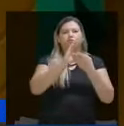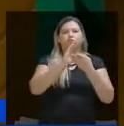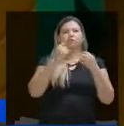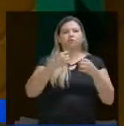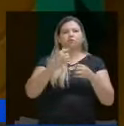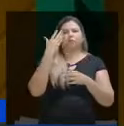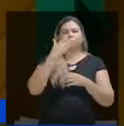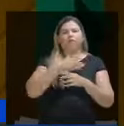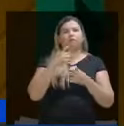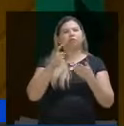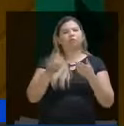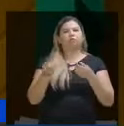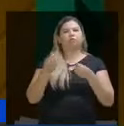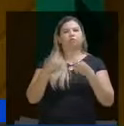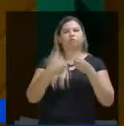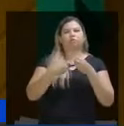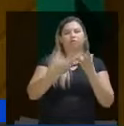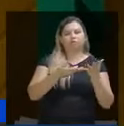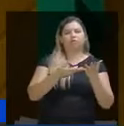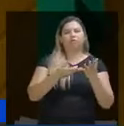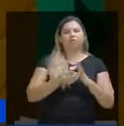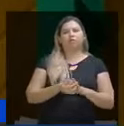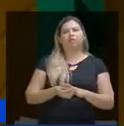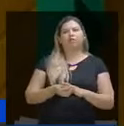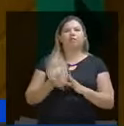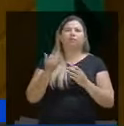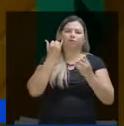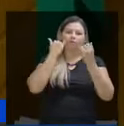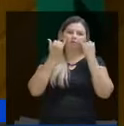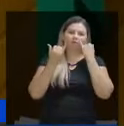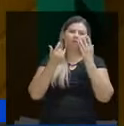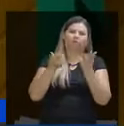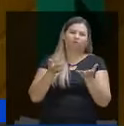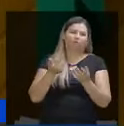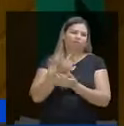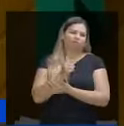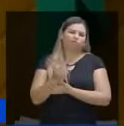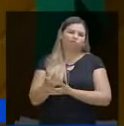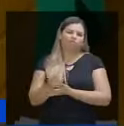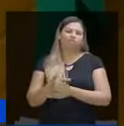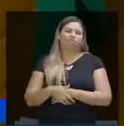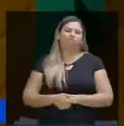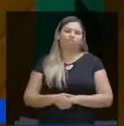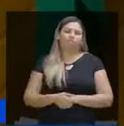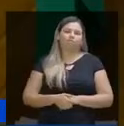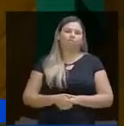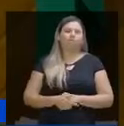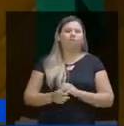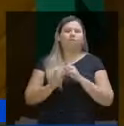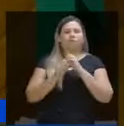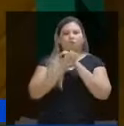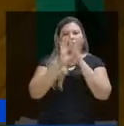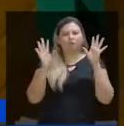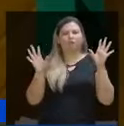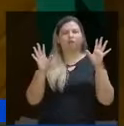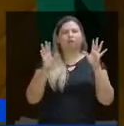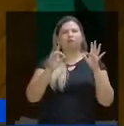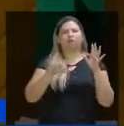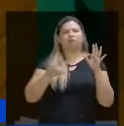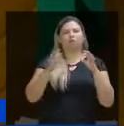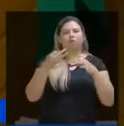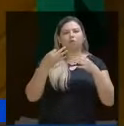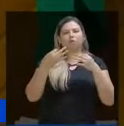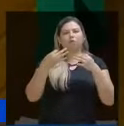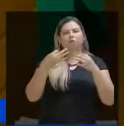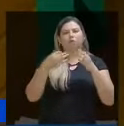pagamento à Justiça Eleitoral. Nesse passo, Ficando claro que, para a própria